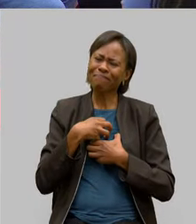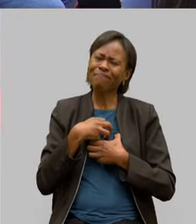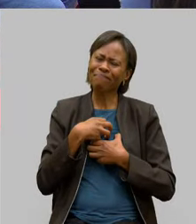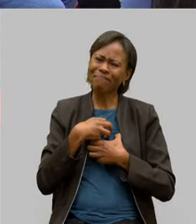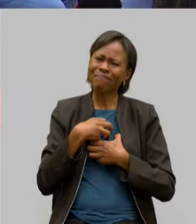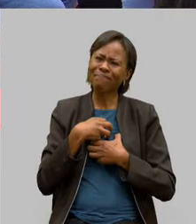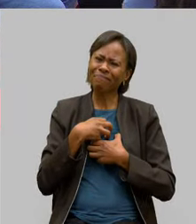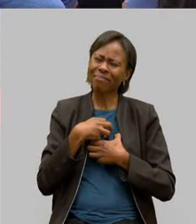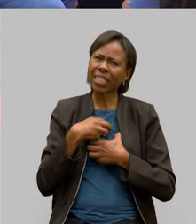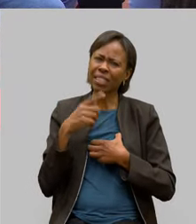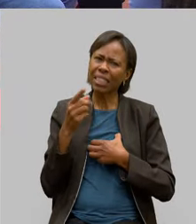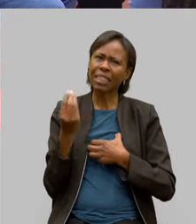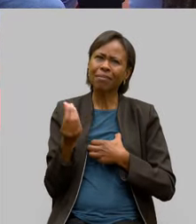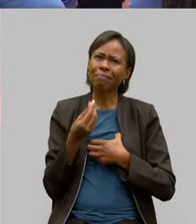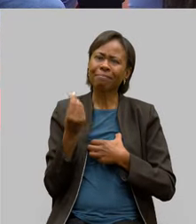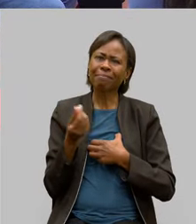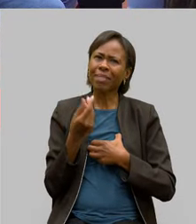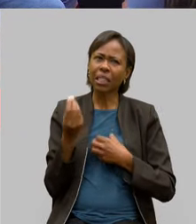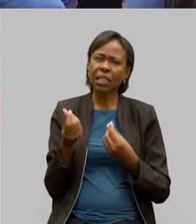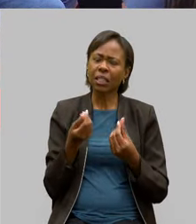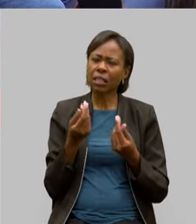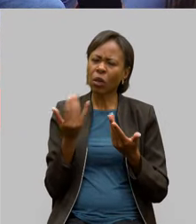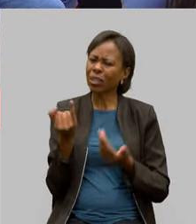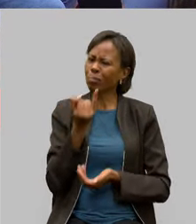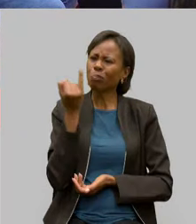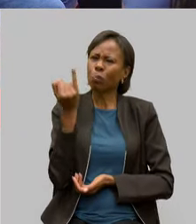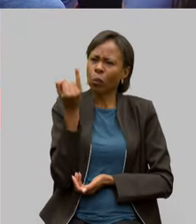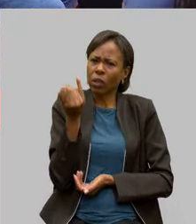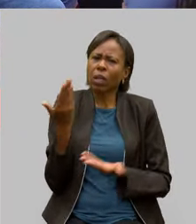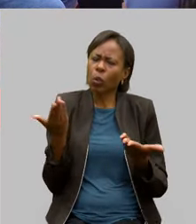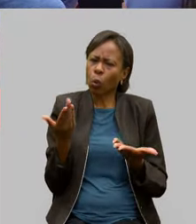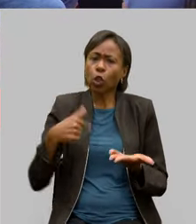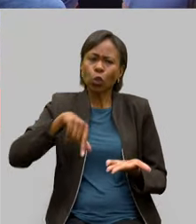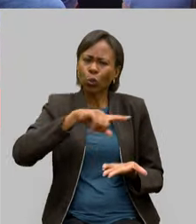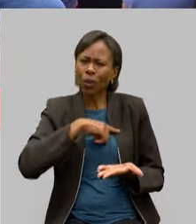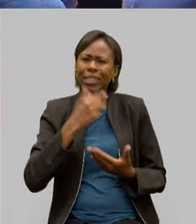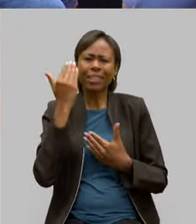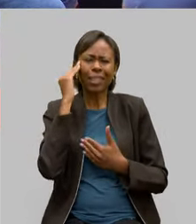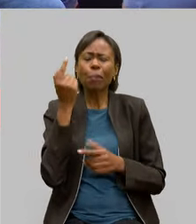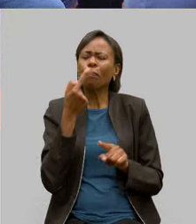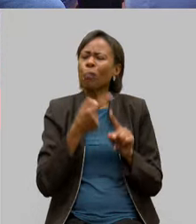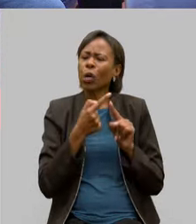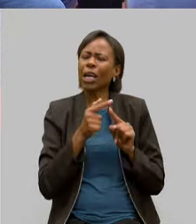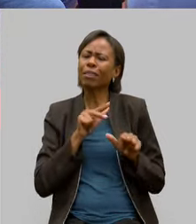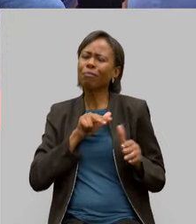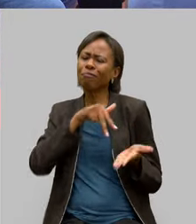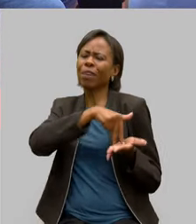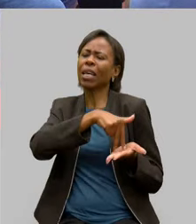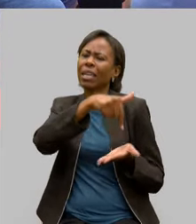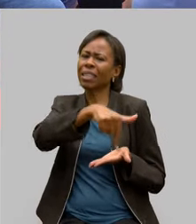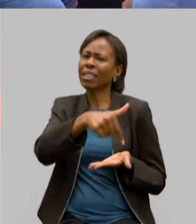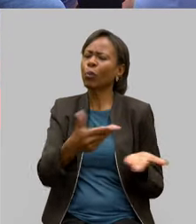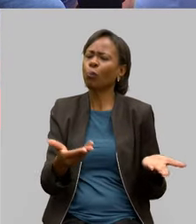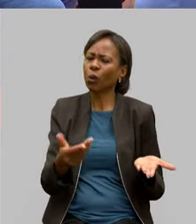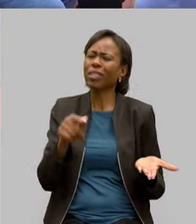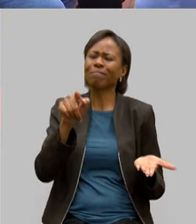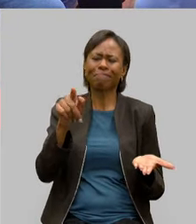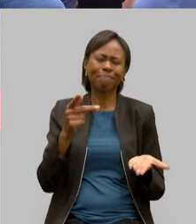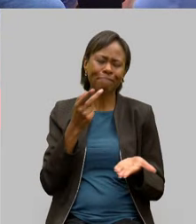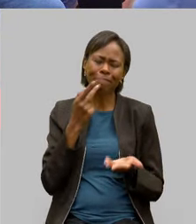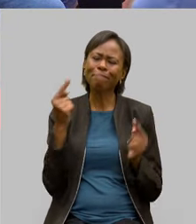hoje que eu acho que muitos nós entendemos por que que nós estamos aqui nós precisamos entregar o mundo